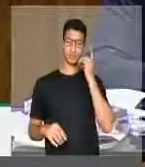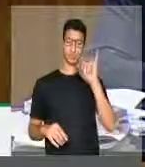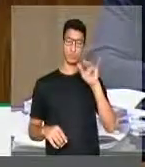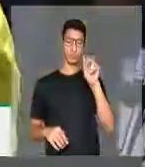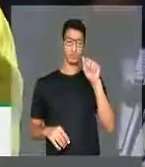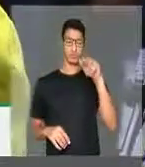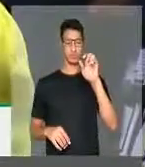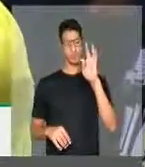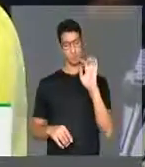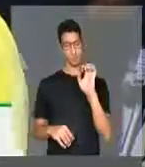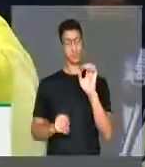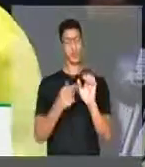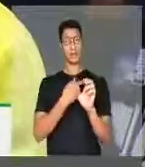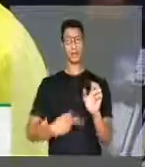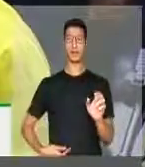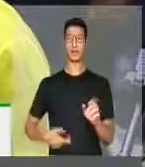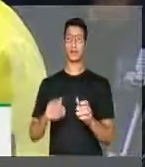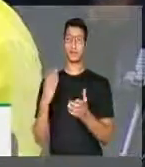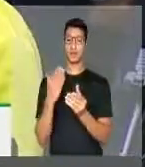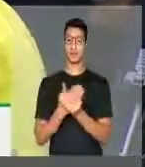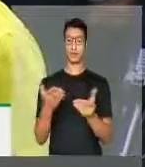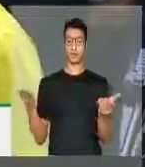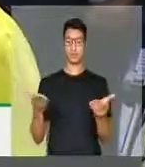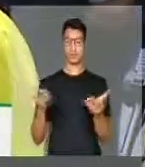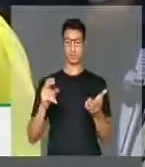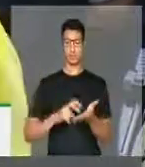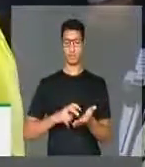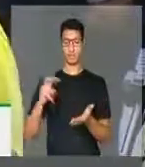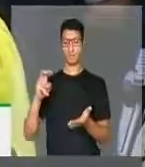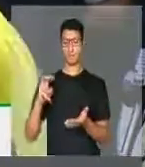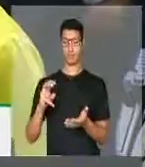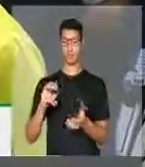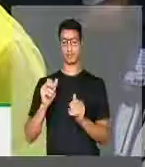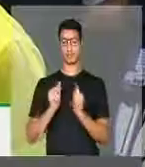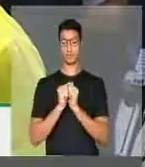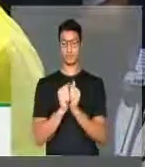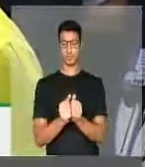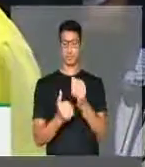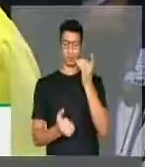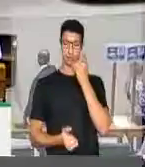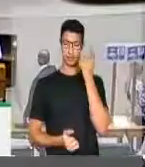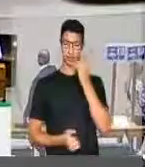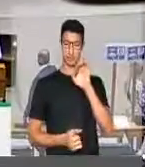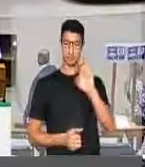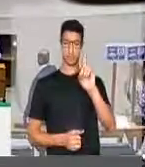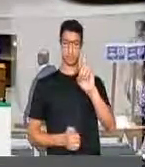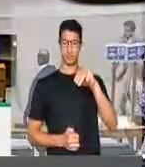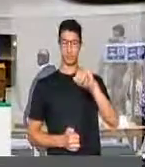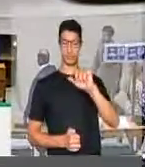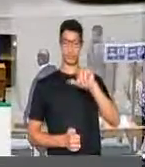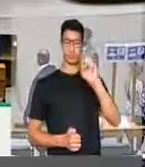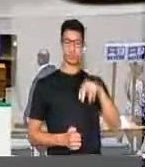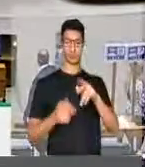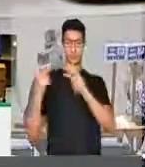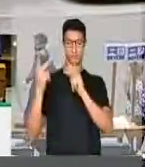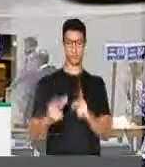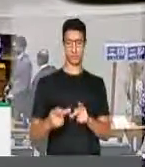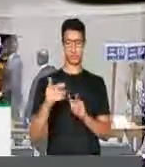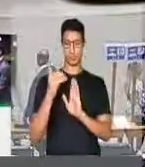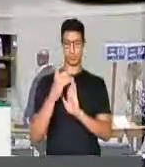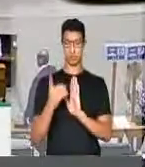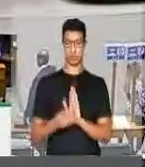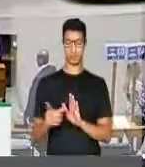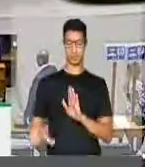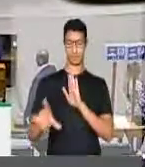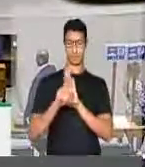Deputada Janete. Senhor presidente, protocolamos agora pela manhã, junto com o deputado Edmilson, o projeto